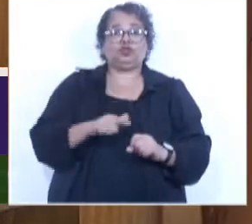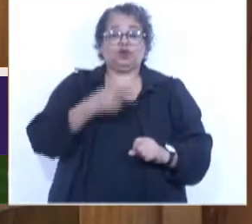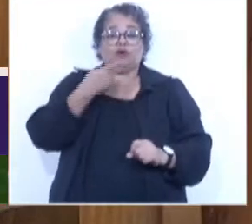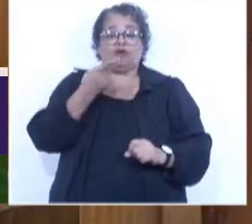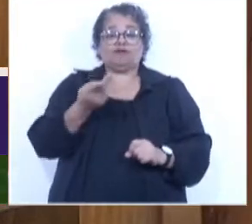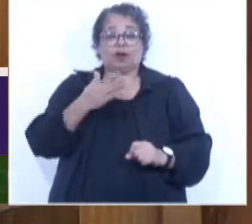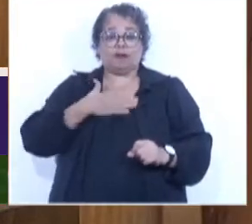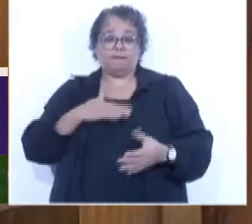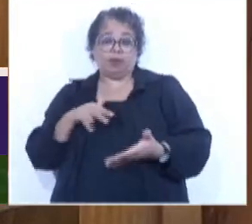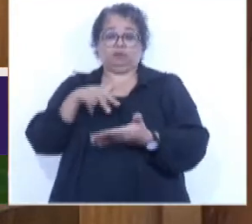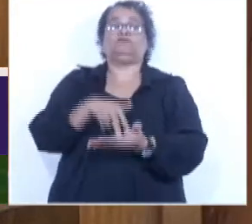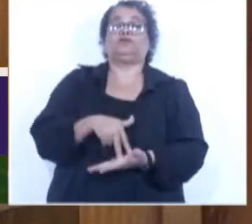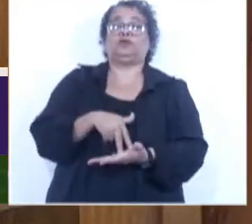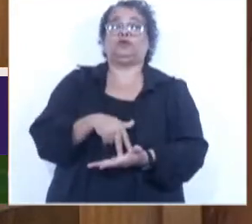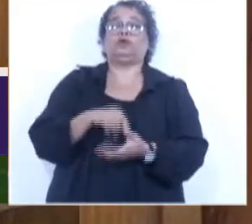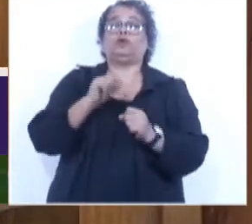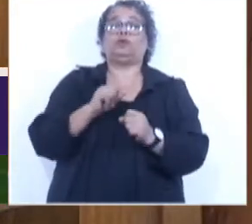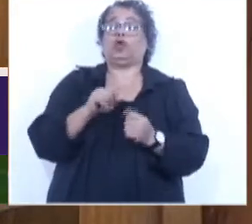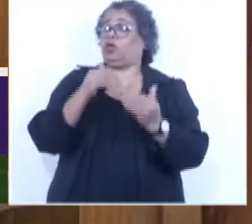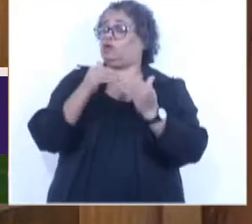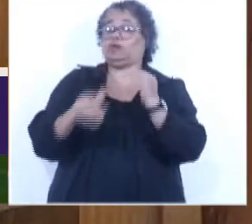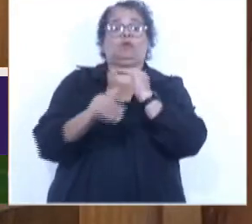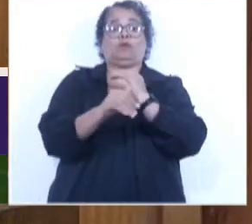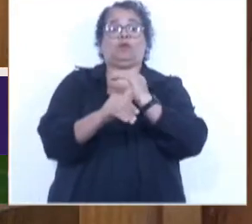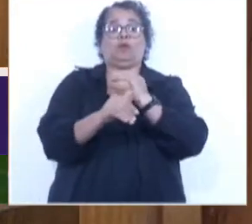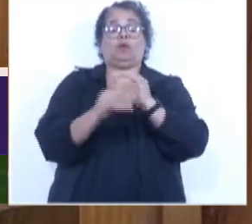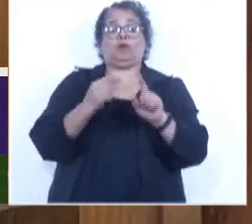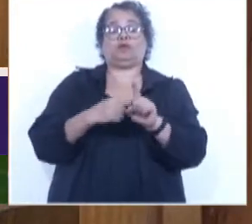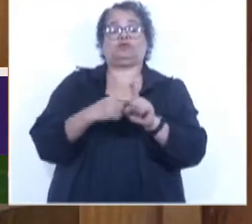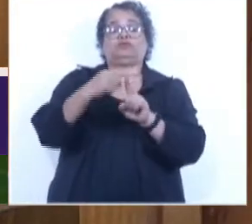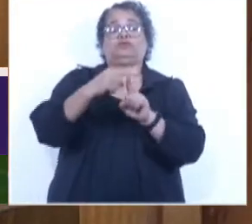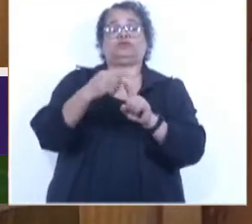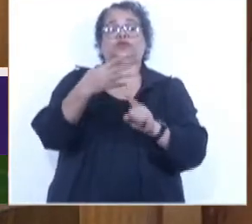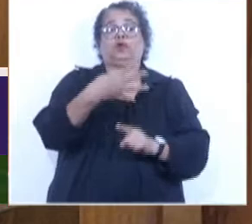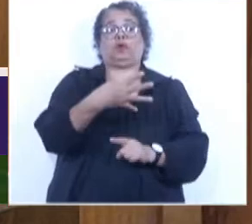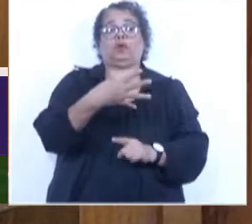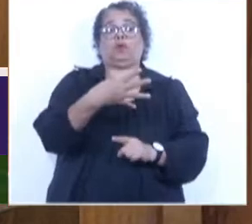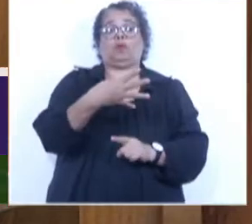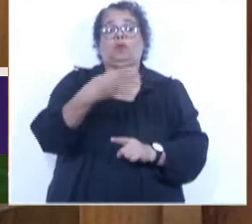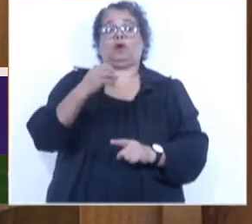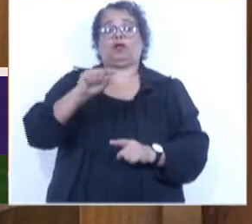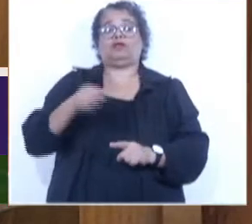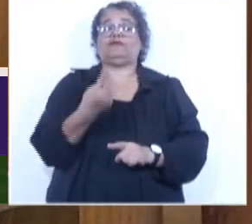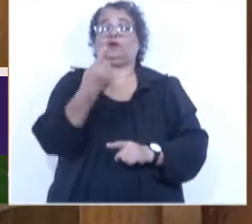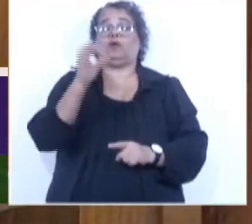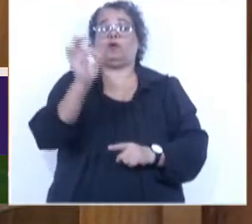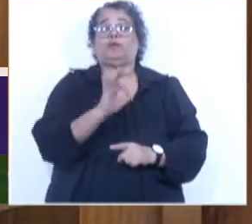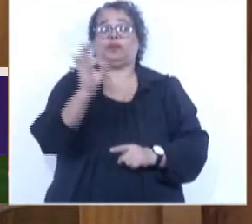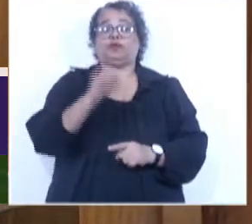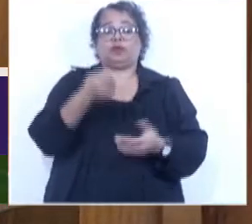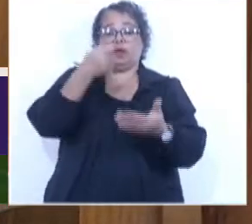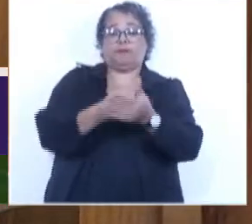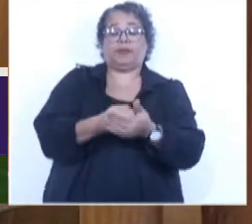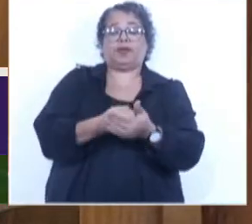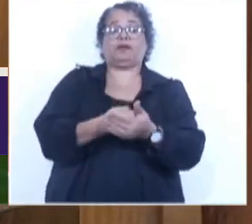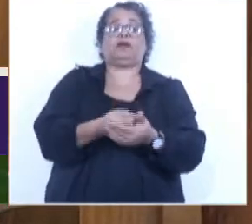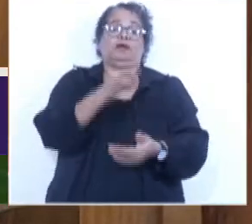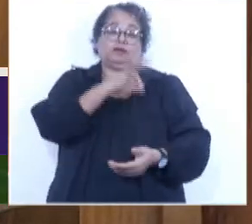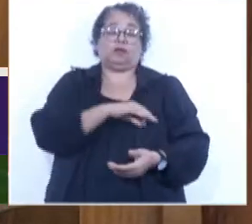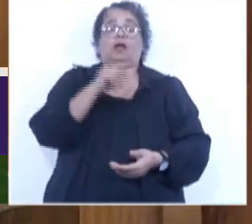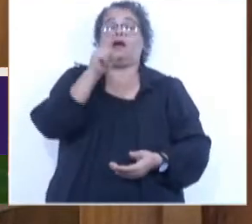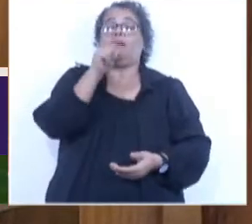minha posição contrário eu aumento de 40,1% no aumento da água o salário não teve aumento